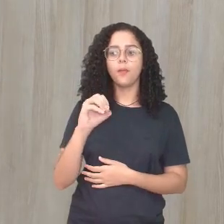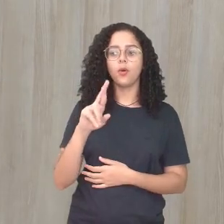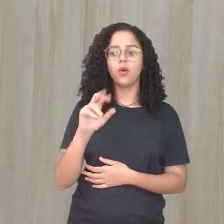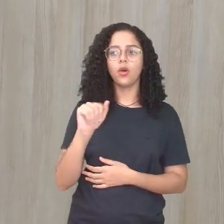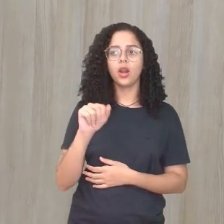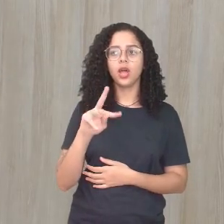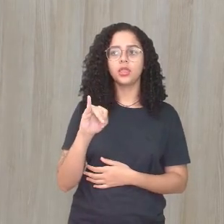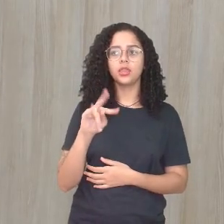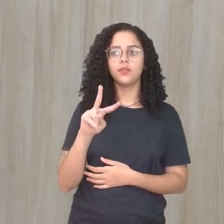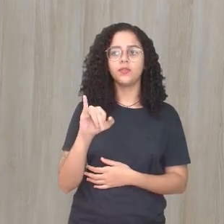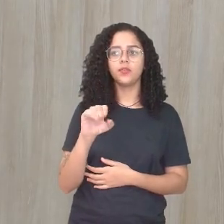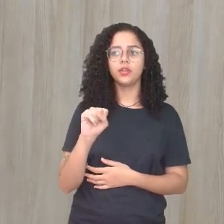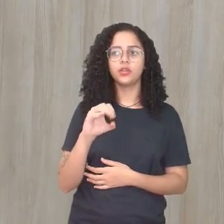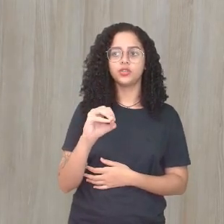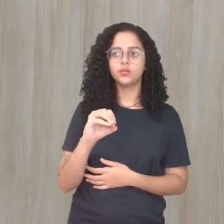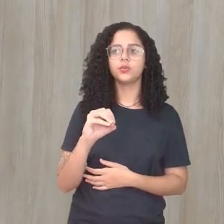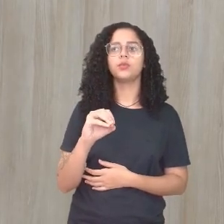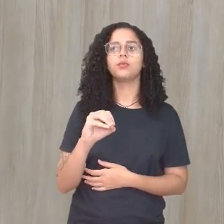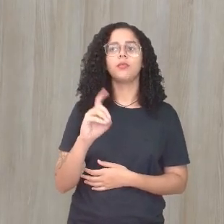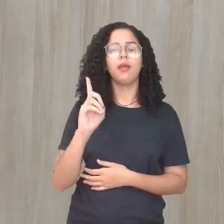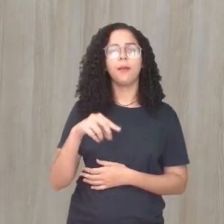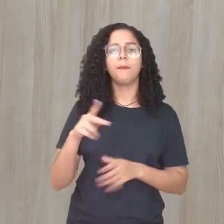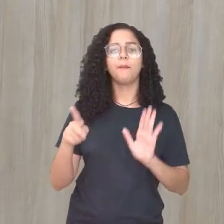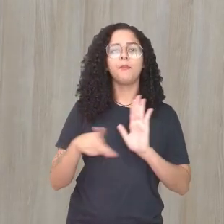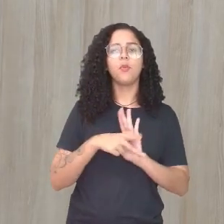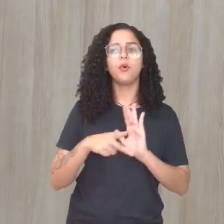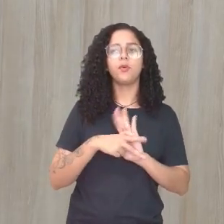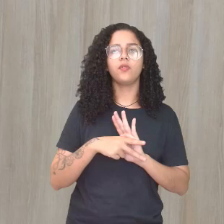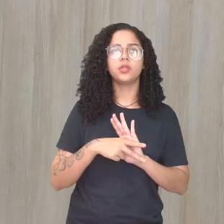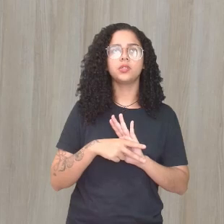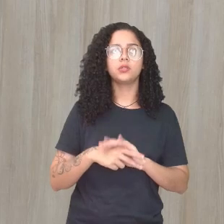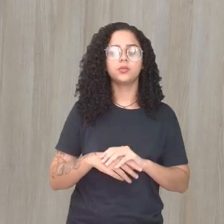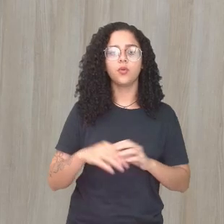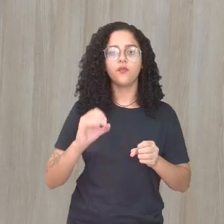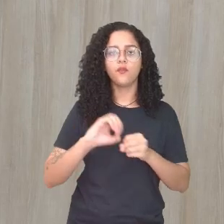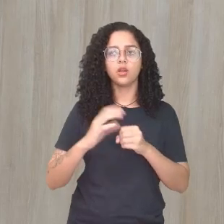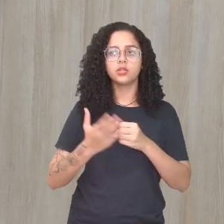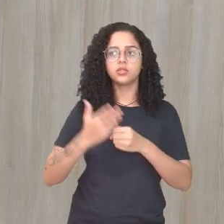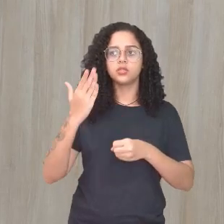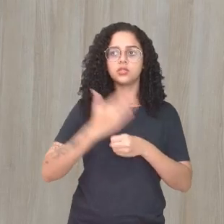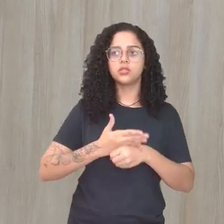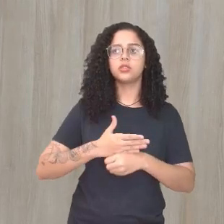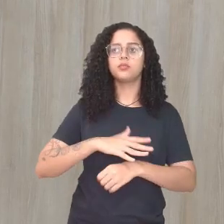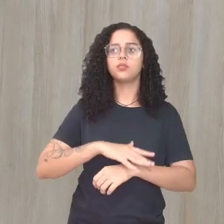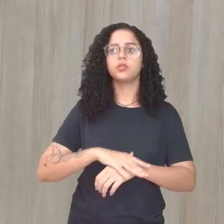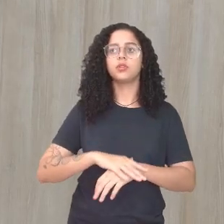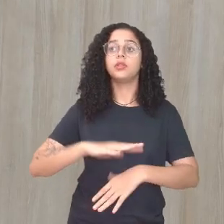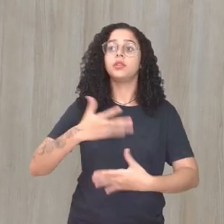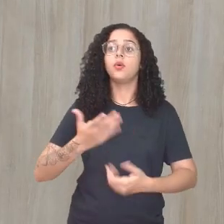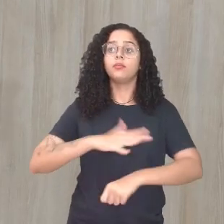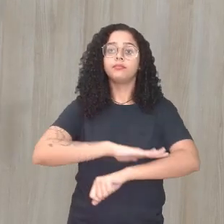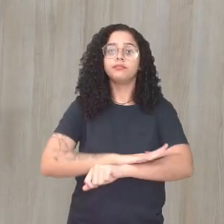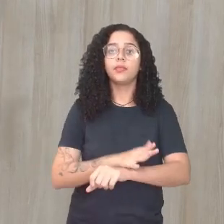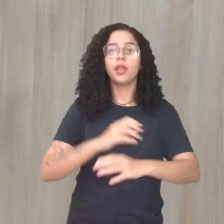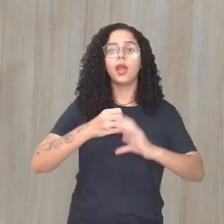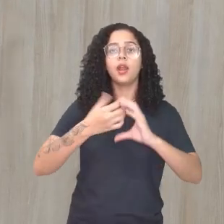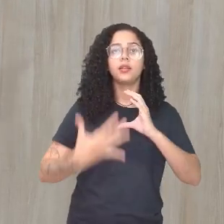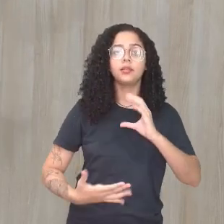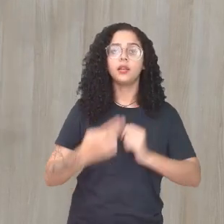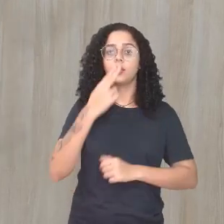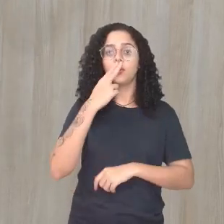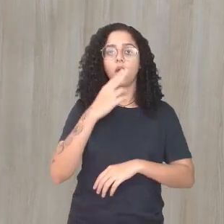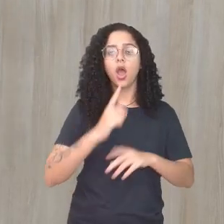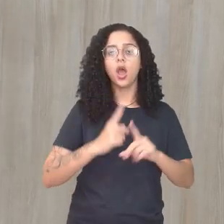do fascismo italiano, e o racismo, que seria uma característica específica do nazismo